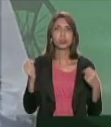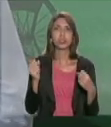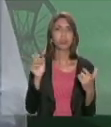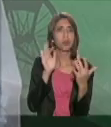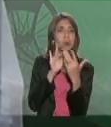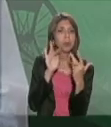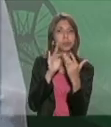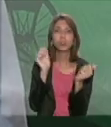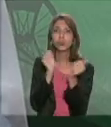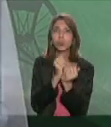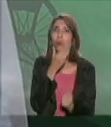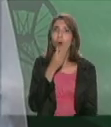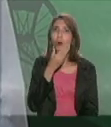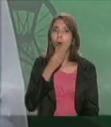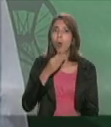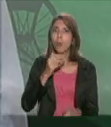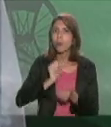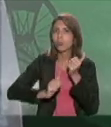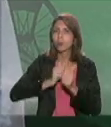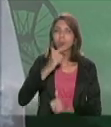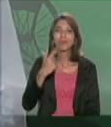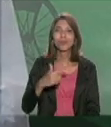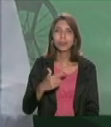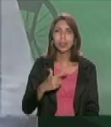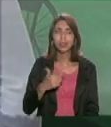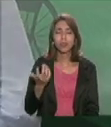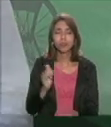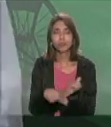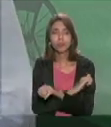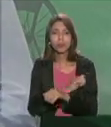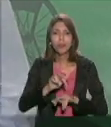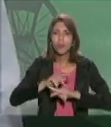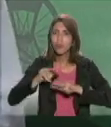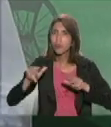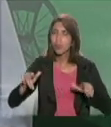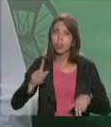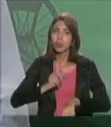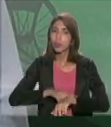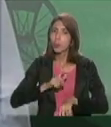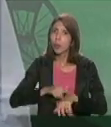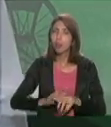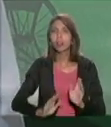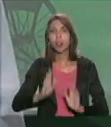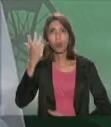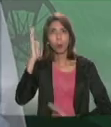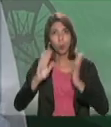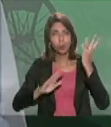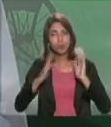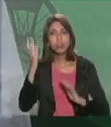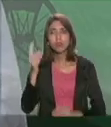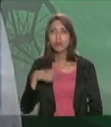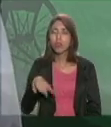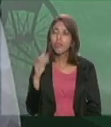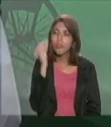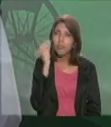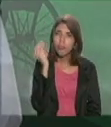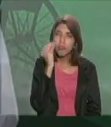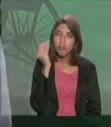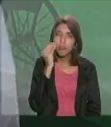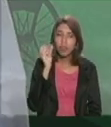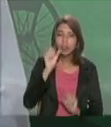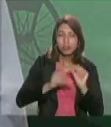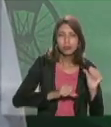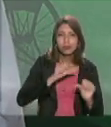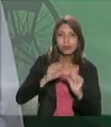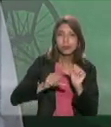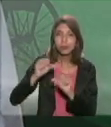impossível, eu diria, de ter com um jogador de futebol. Então, são as variações, os momentos, as coisas que vão acontecendo e a gente vai presenciando toda